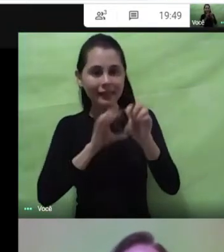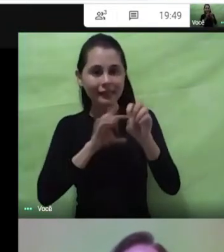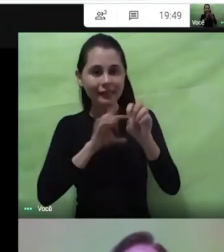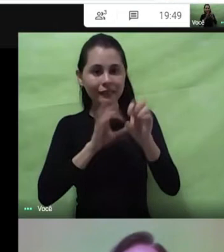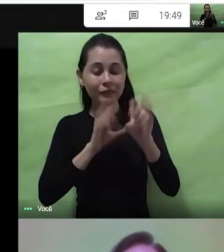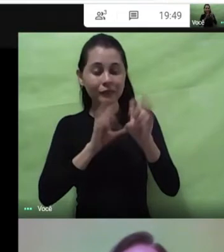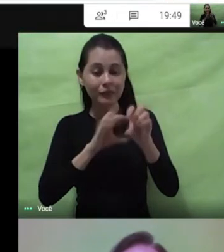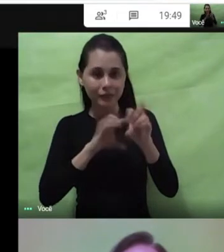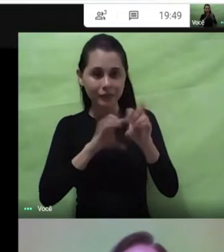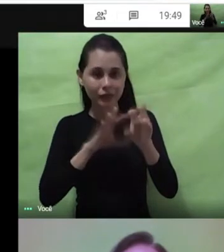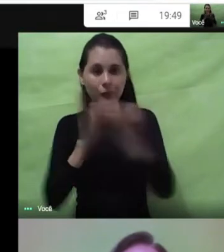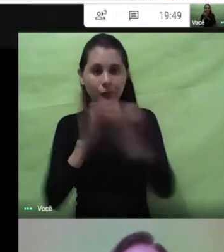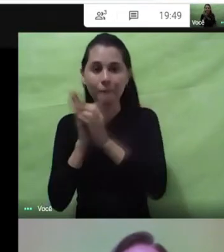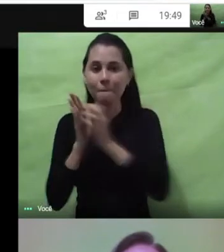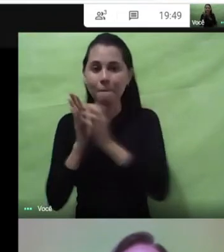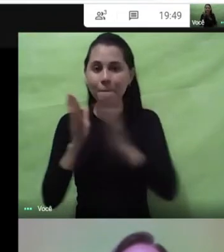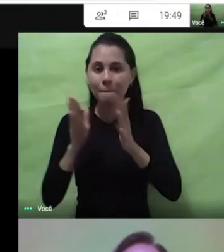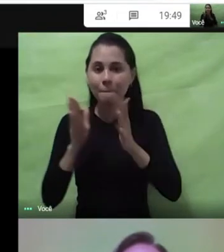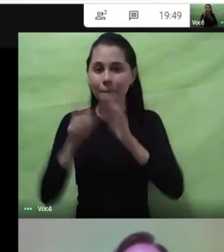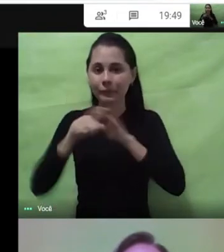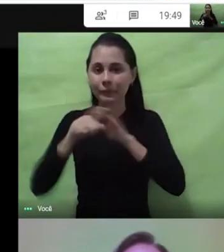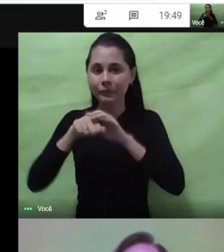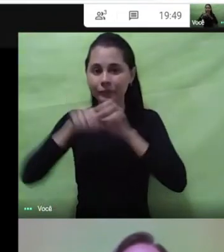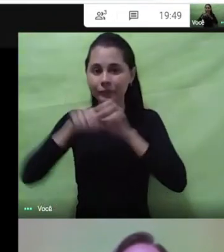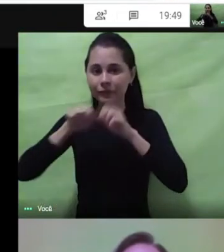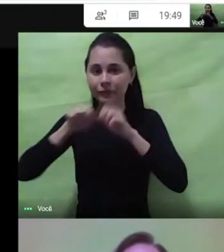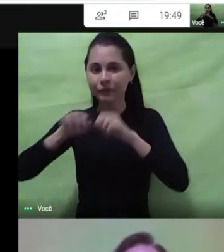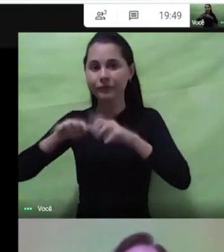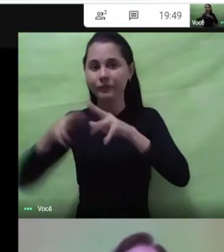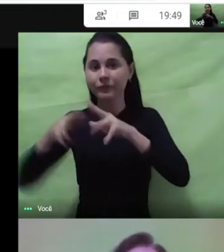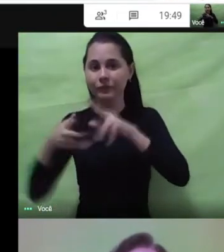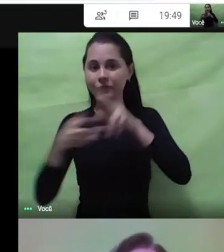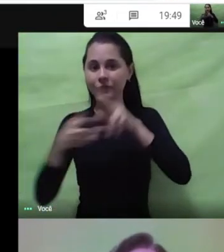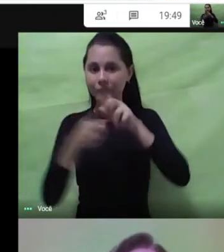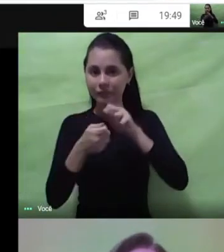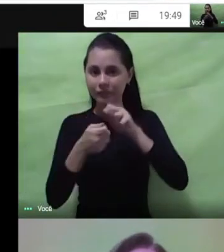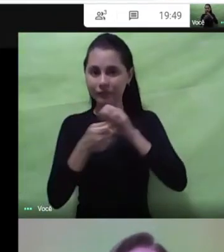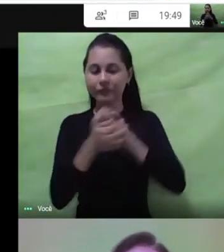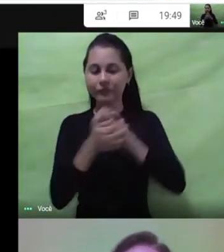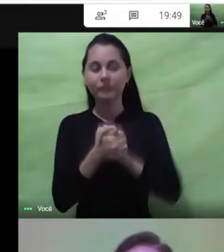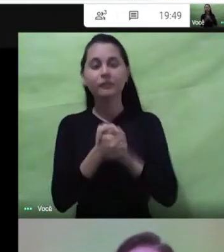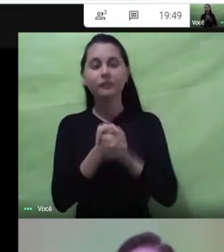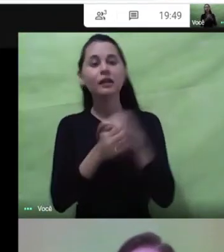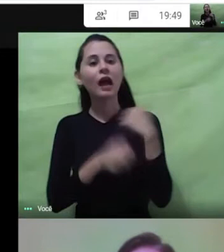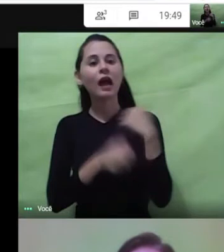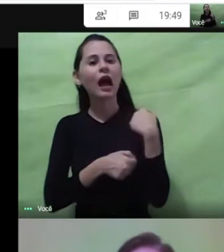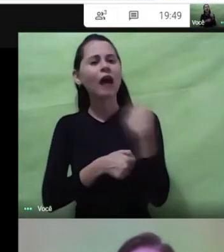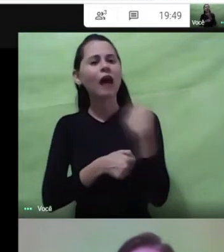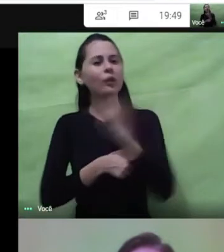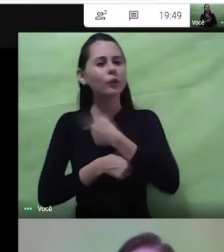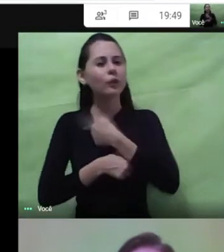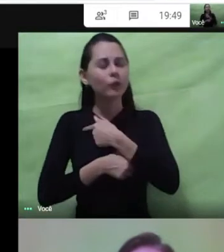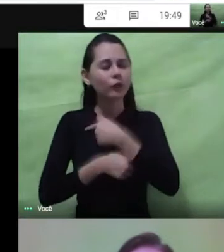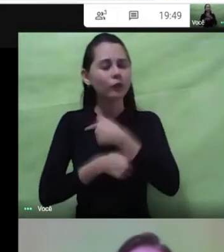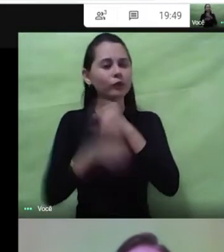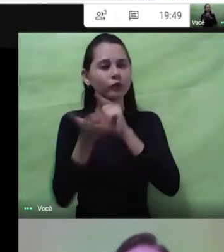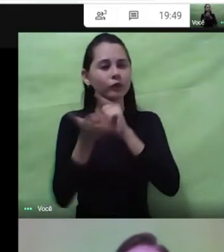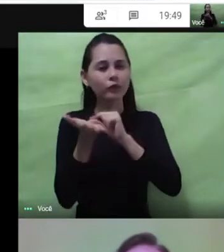Tempos de Pandemia. A nossa comunicação oral tem o tema